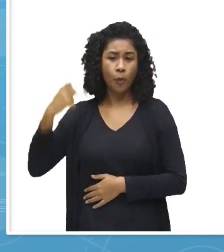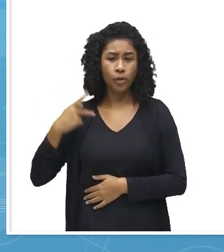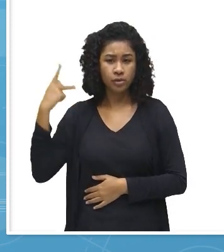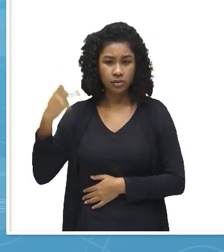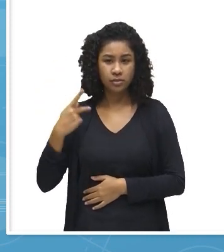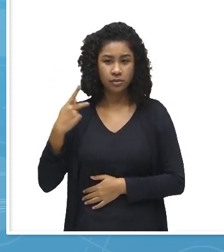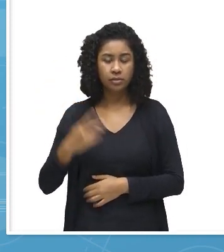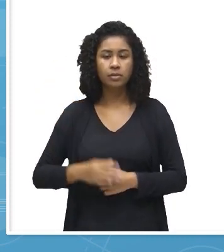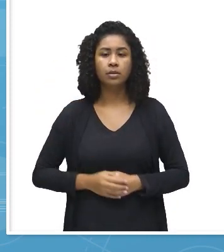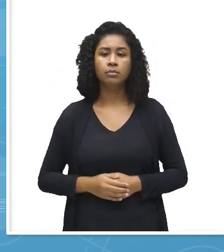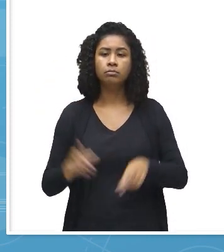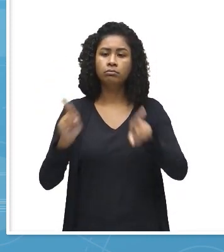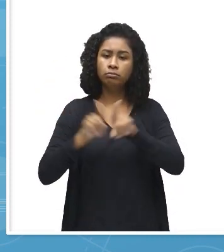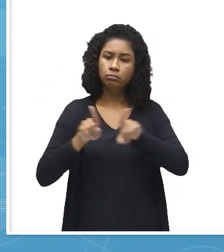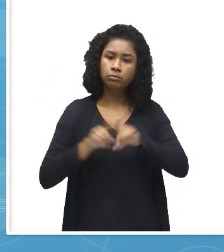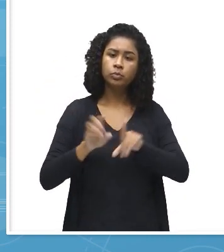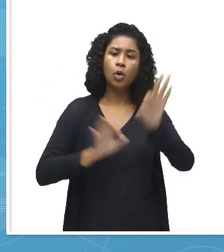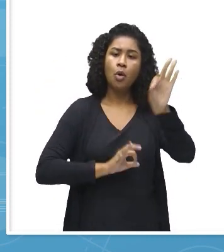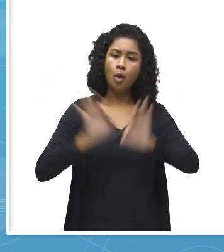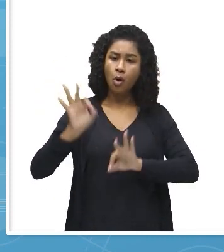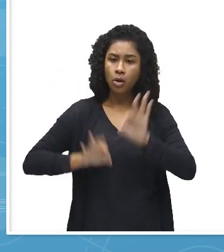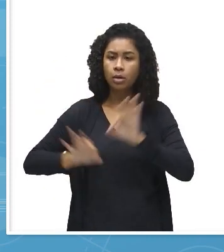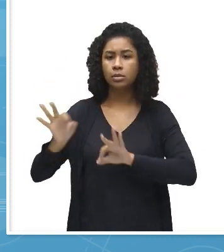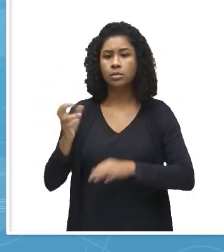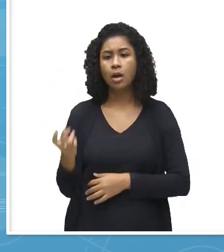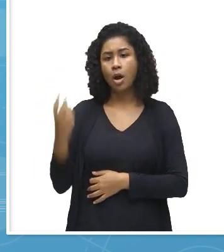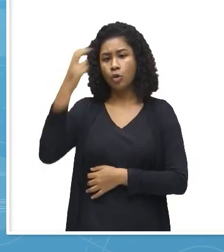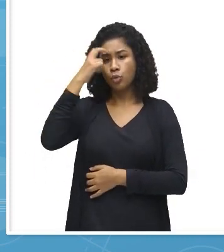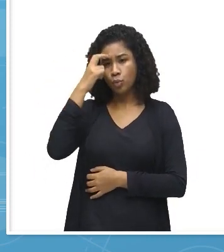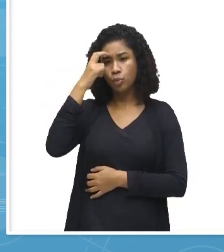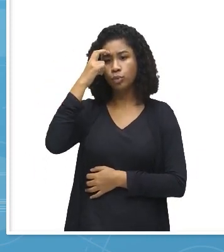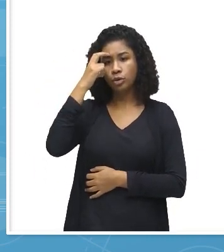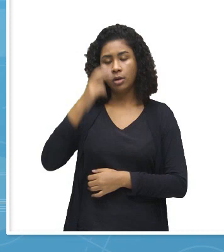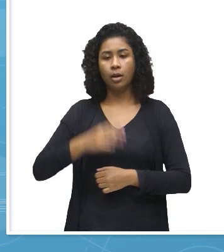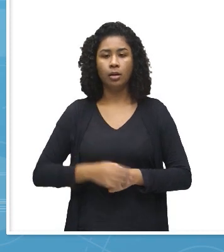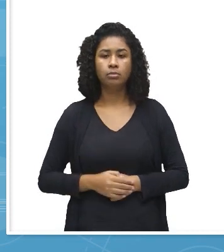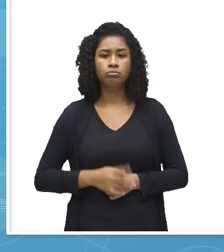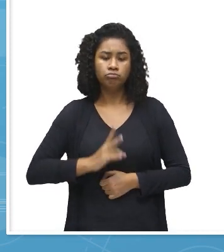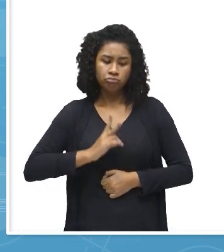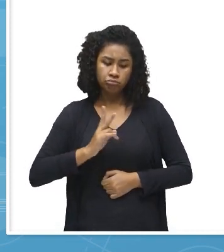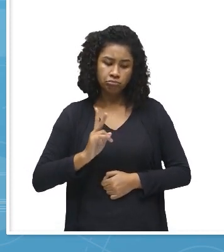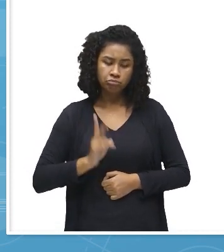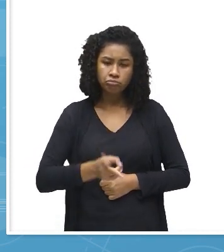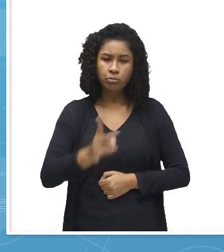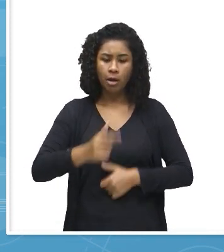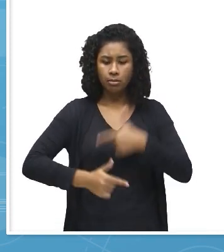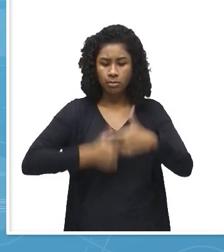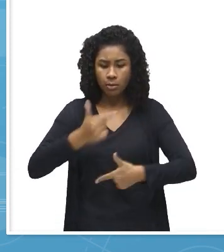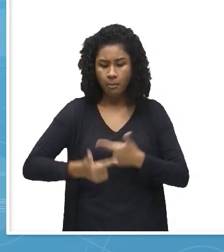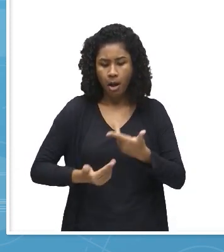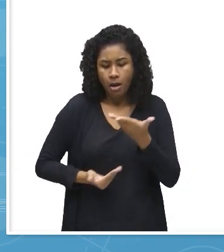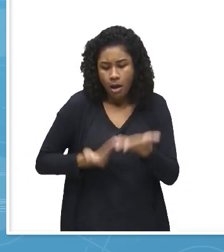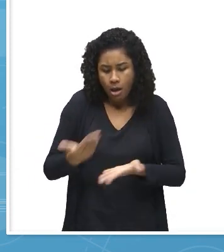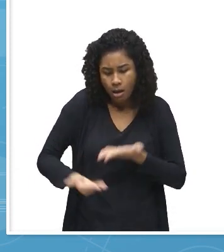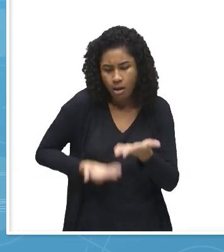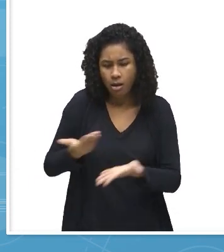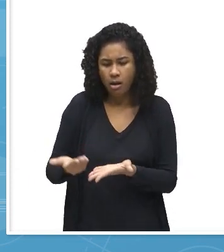também cultural, baseada no regimento de servidão. Como assim,